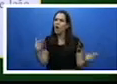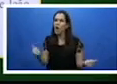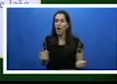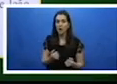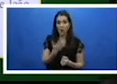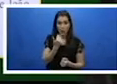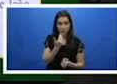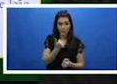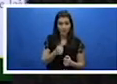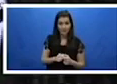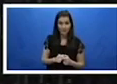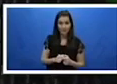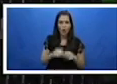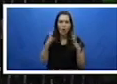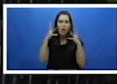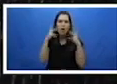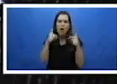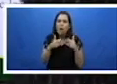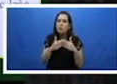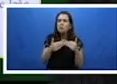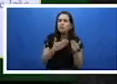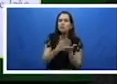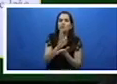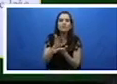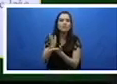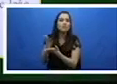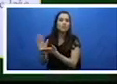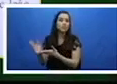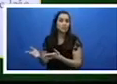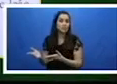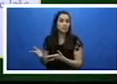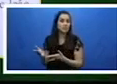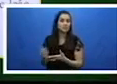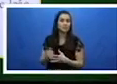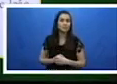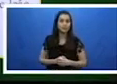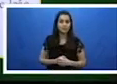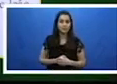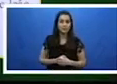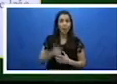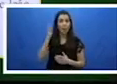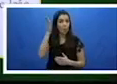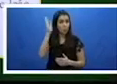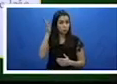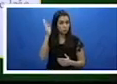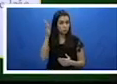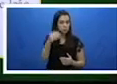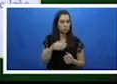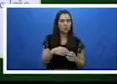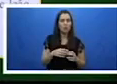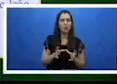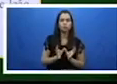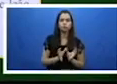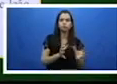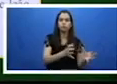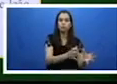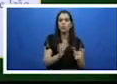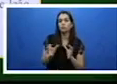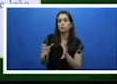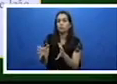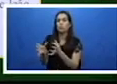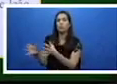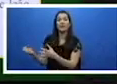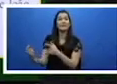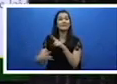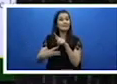O leão pediu ao burro que dividisse a caça entre os três. O burro partiu o bolo todo em